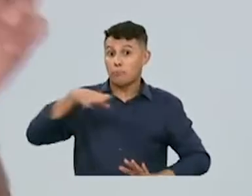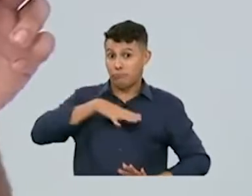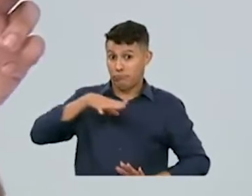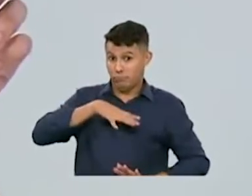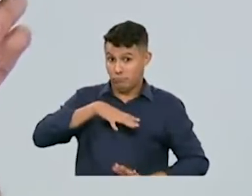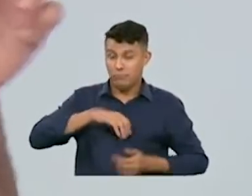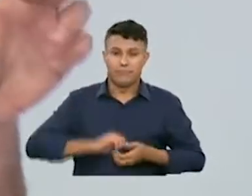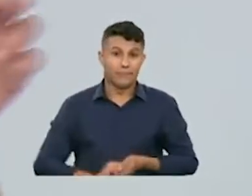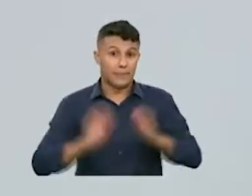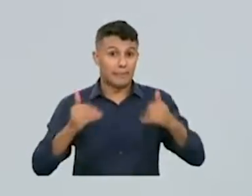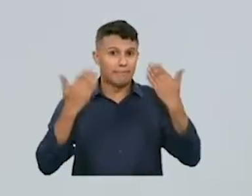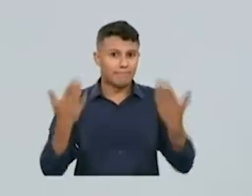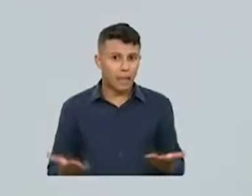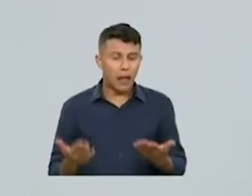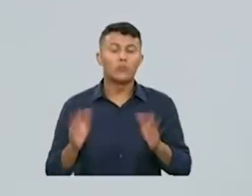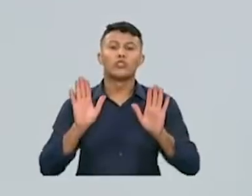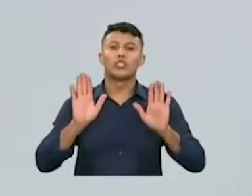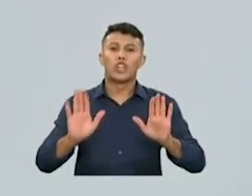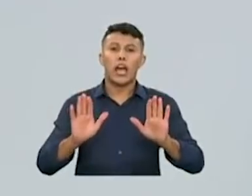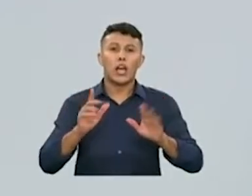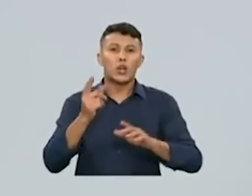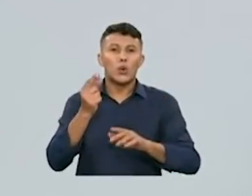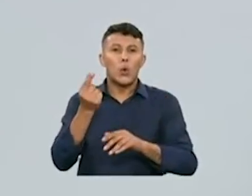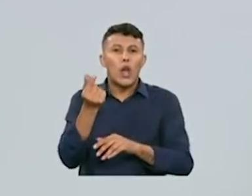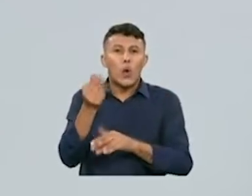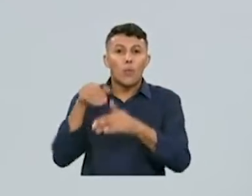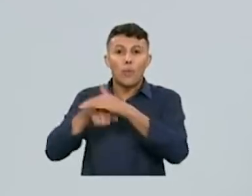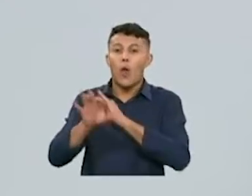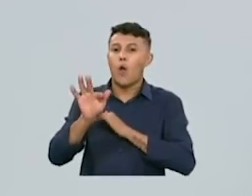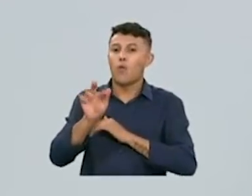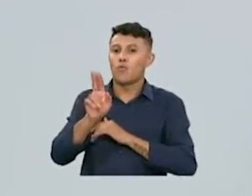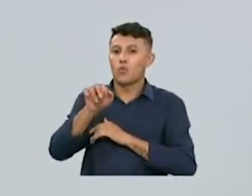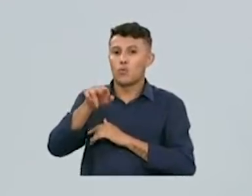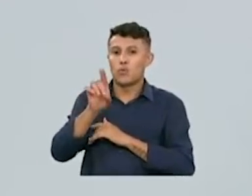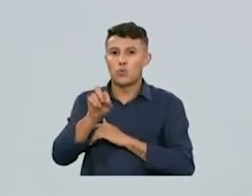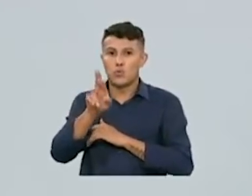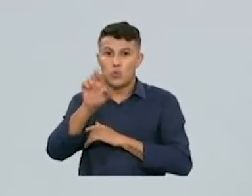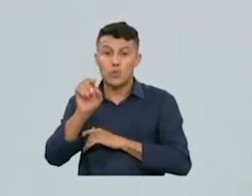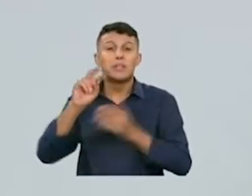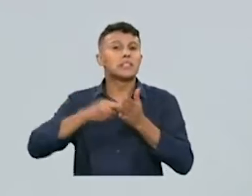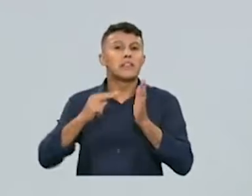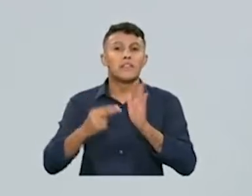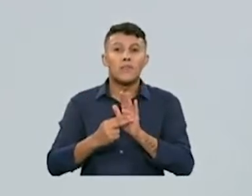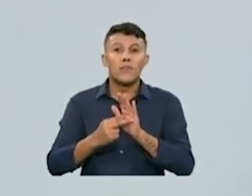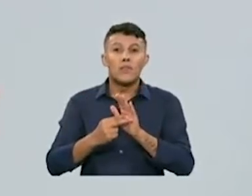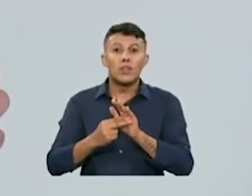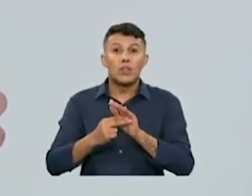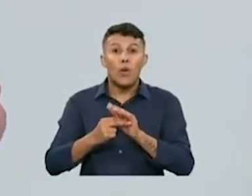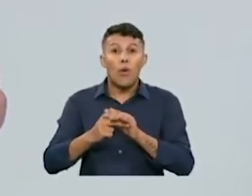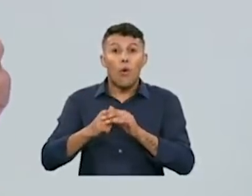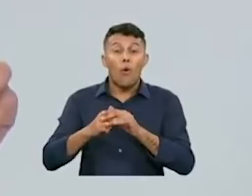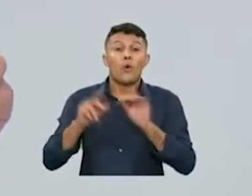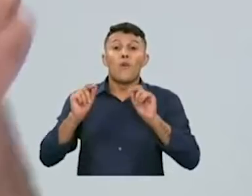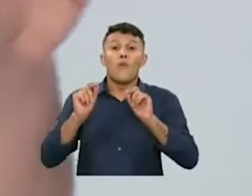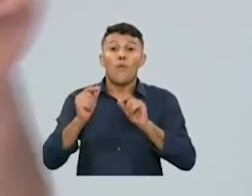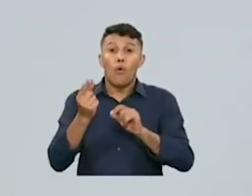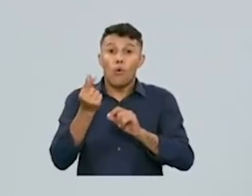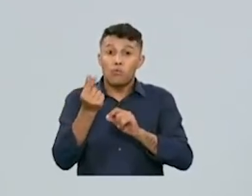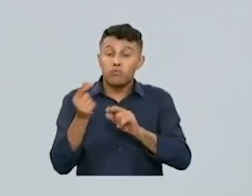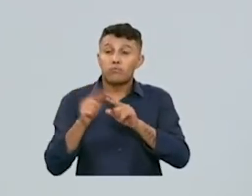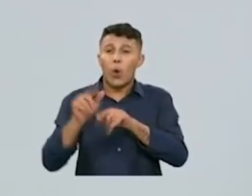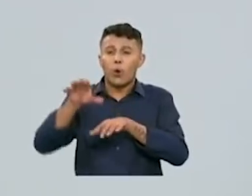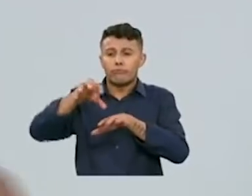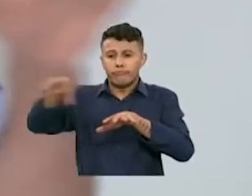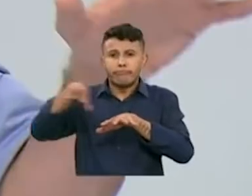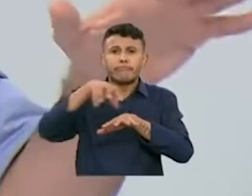disso, uma parte do recurso atrelado a fundos é do Fundurb, do Fundo de Desenvolvimento Urbano. Parte deles foram dos